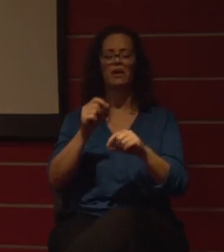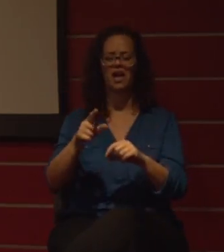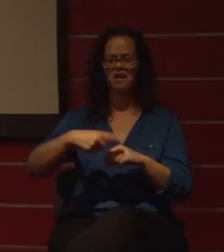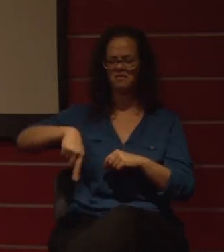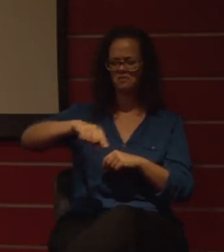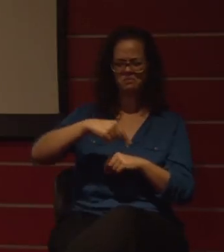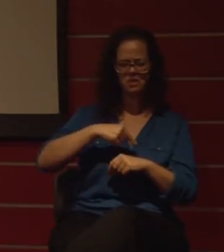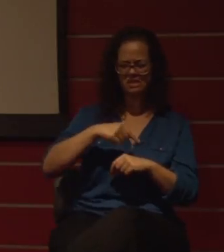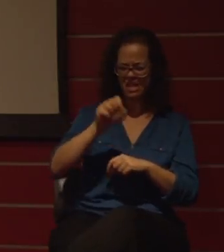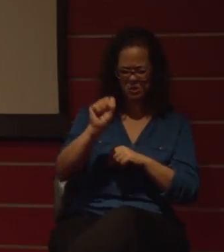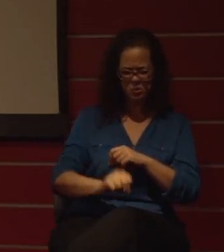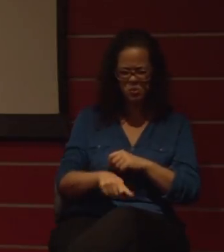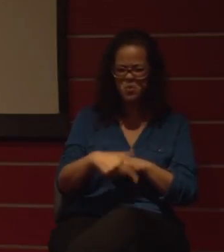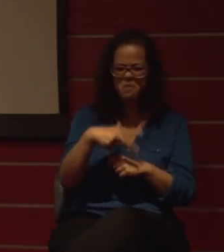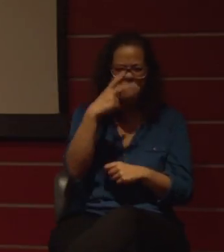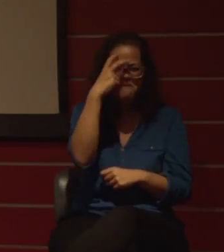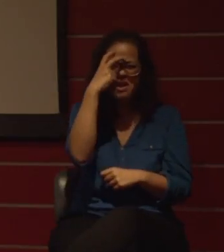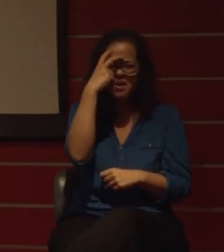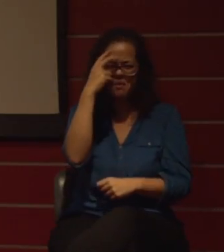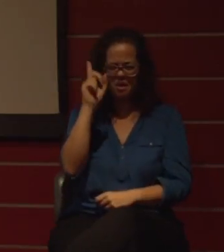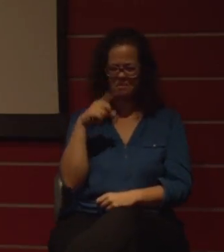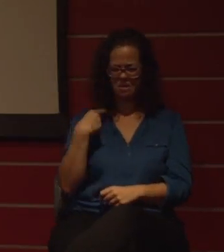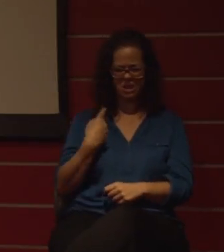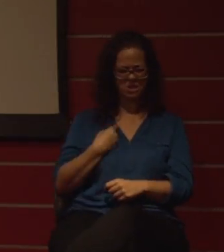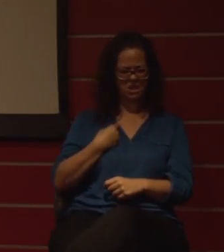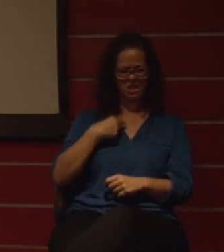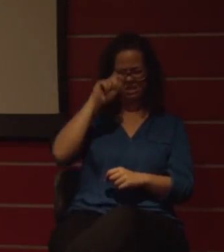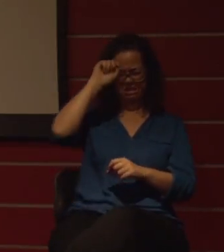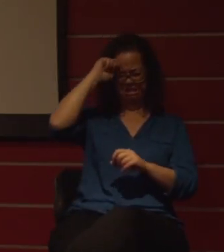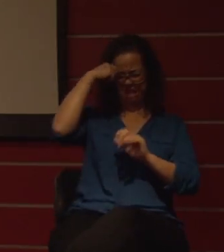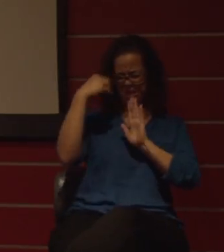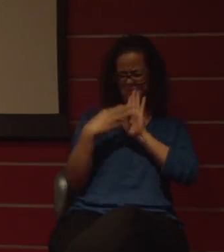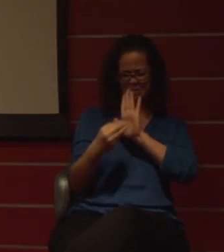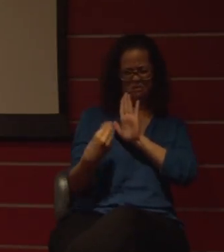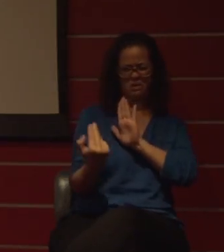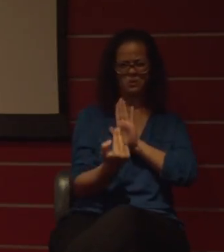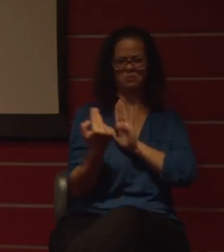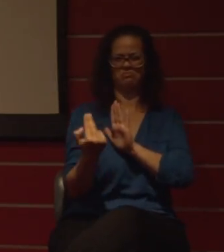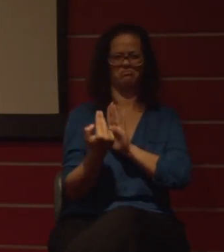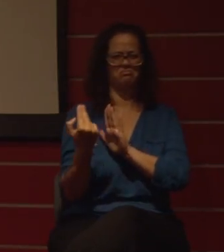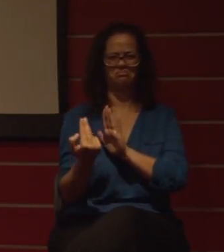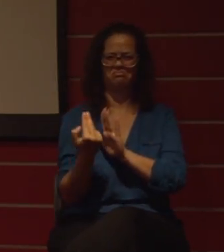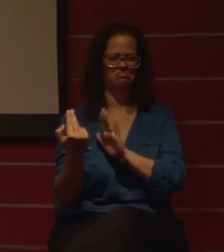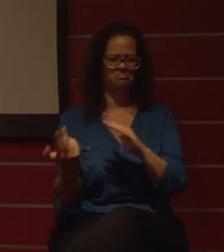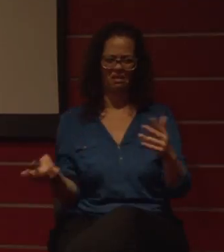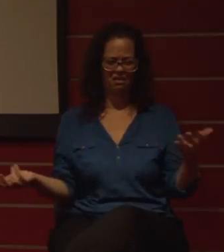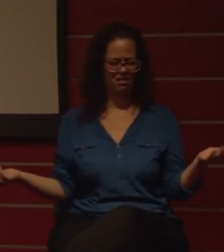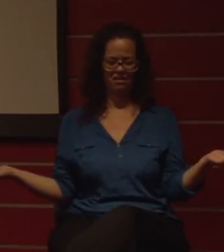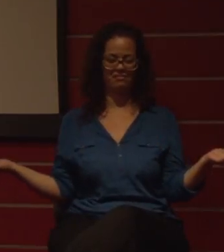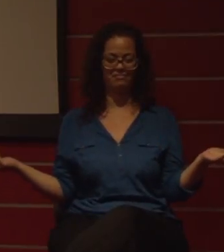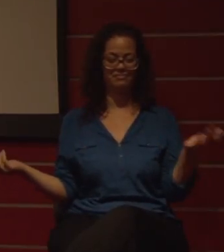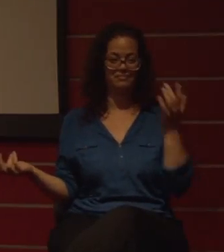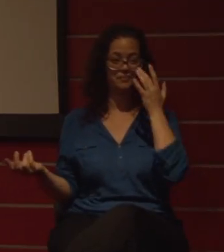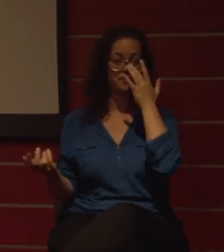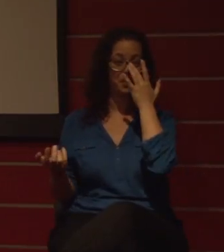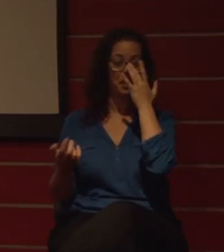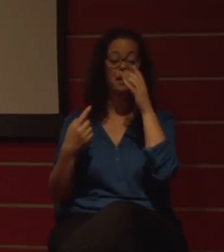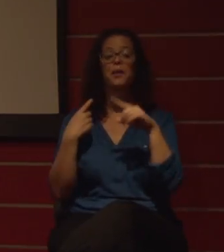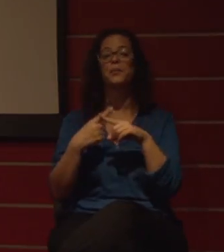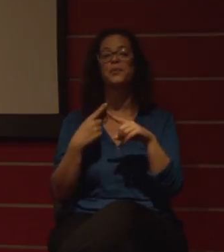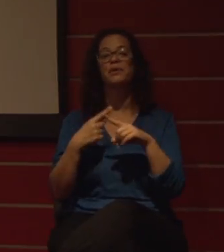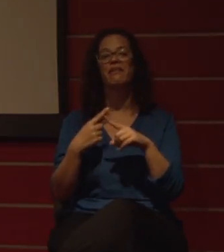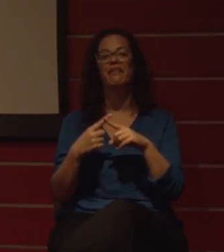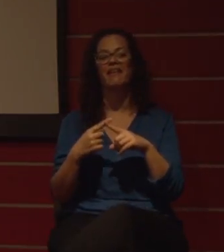pro homem negro eh pro homem pra entidade homem negro né porque eles eram